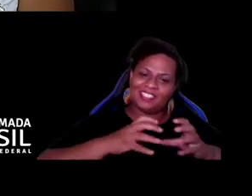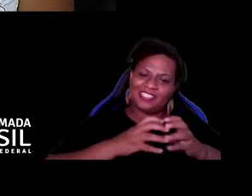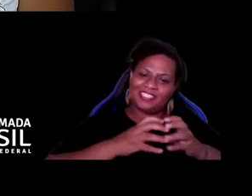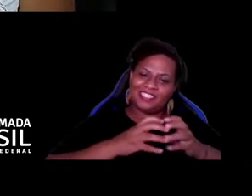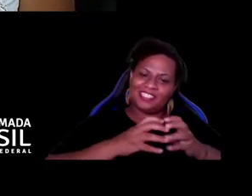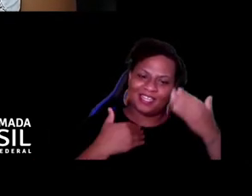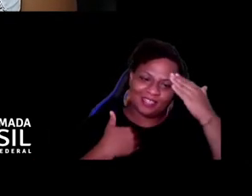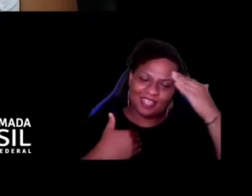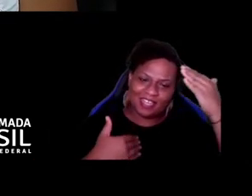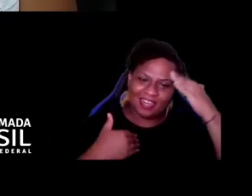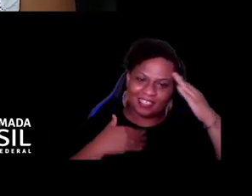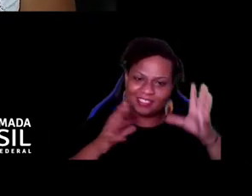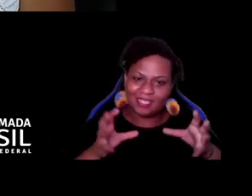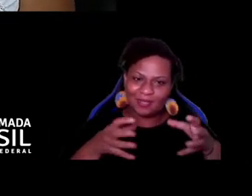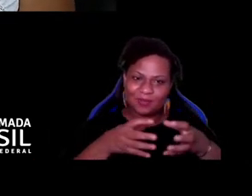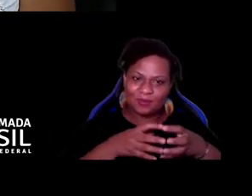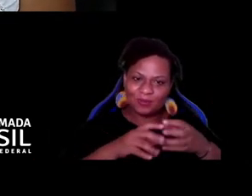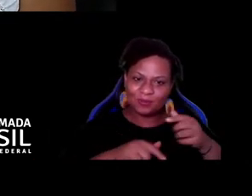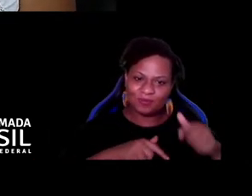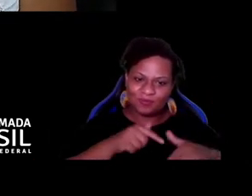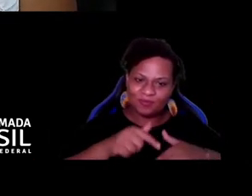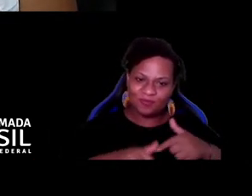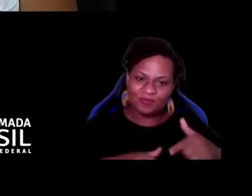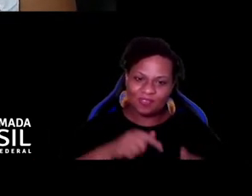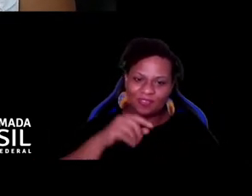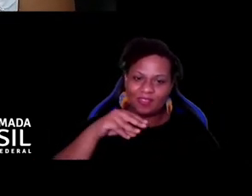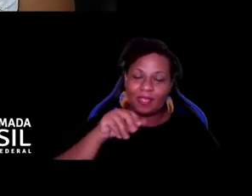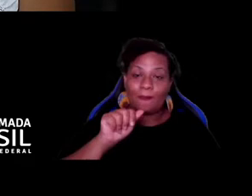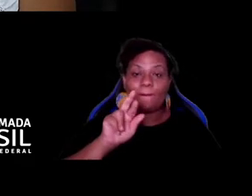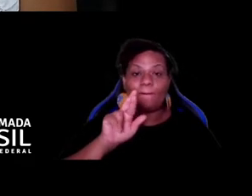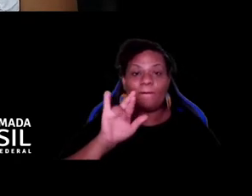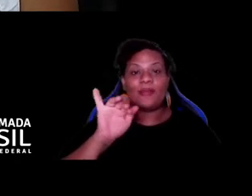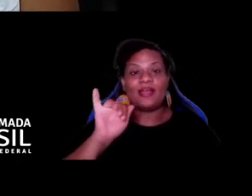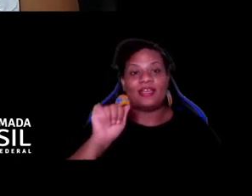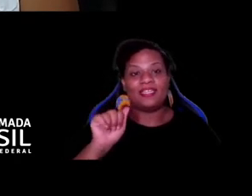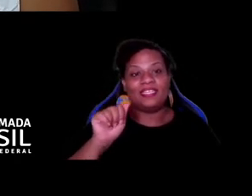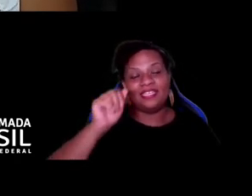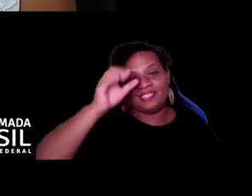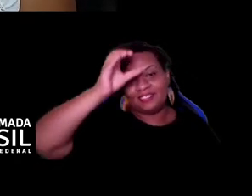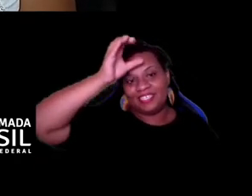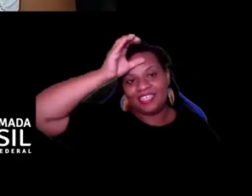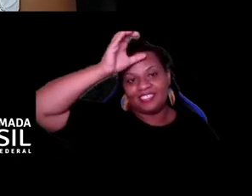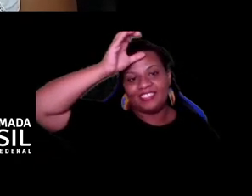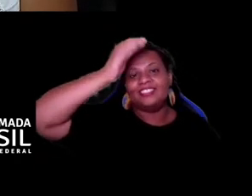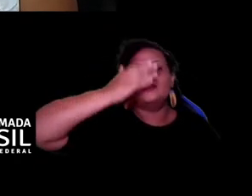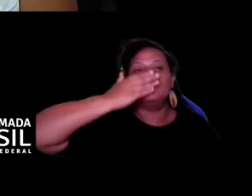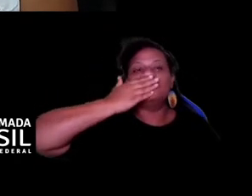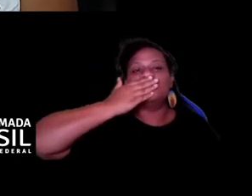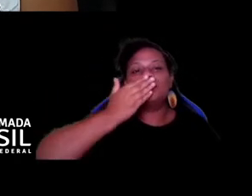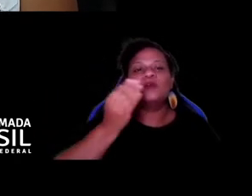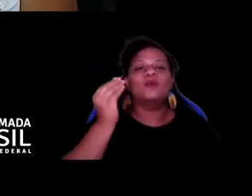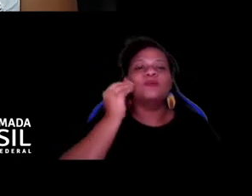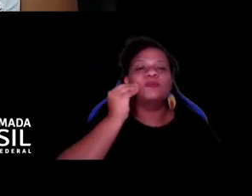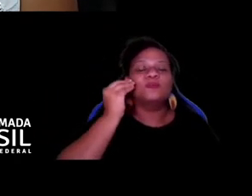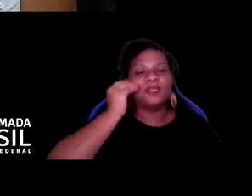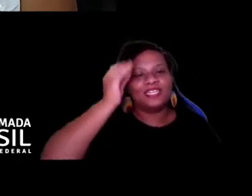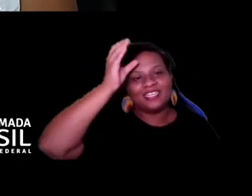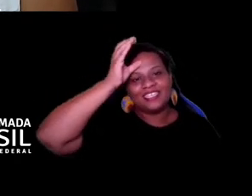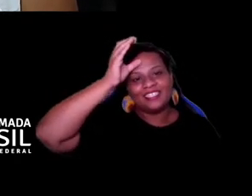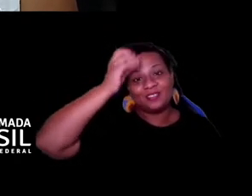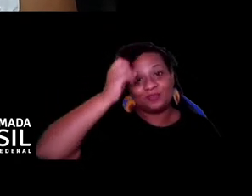equipe. Isso aí. Maria Santos Soares é a minha tia. Um beijo, tia. Que bom tê-la por